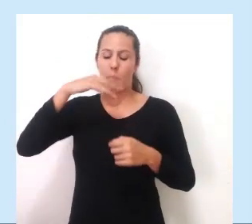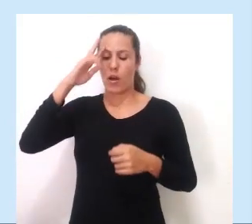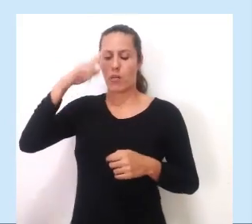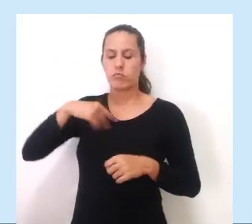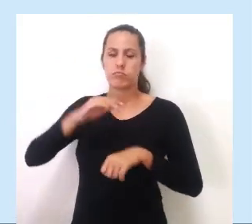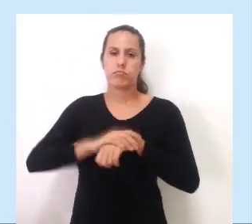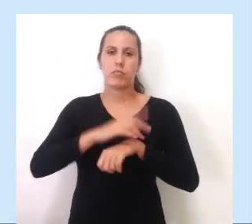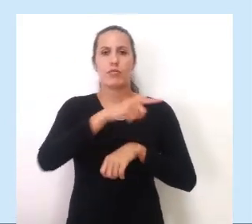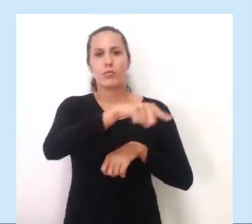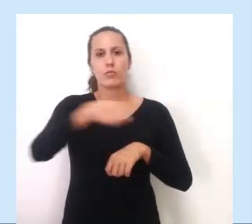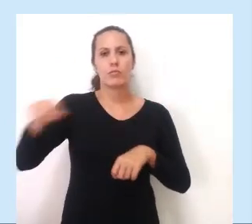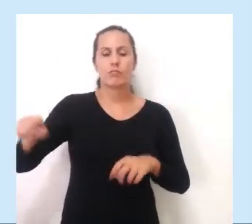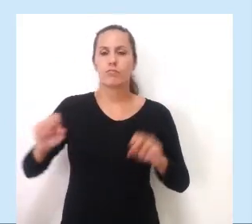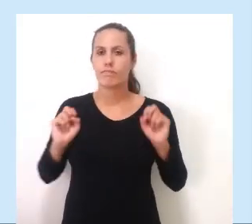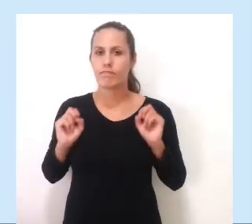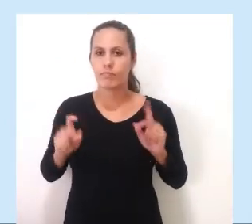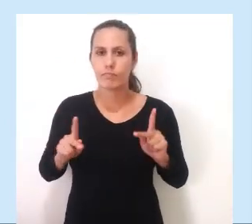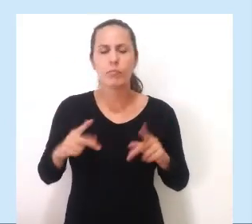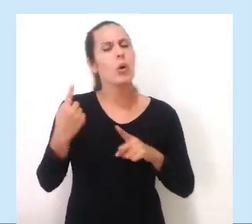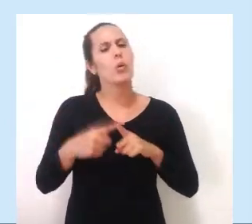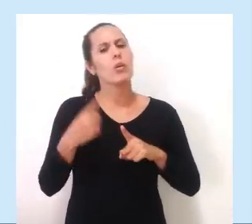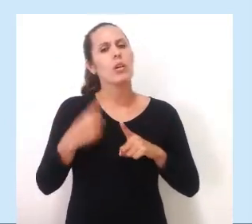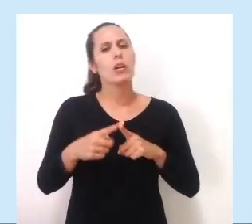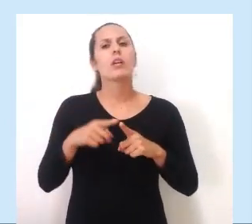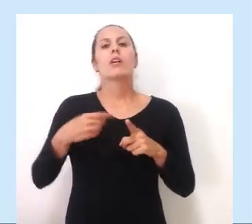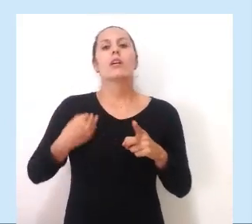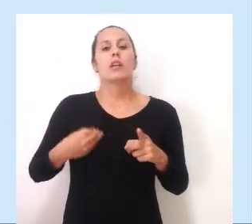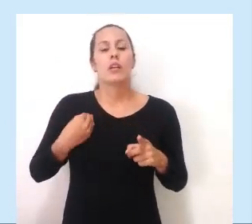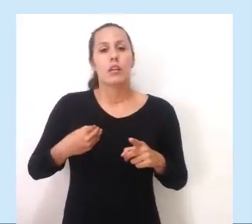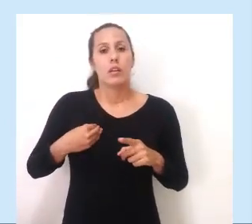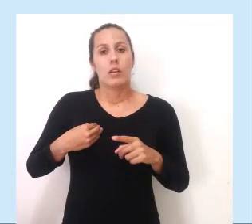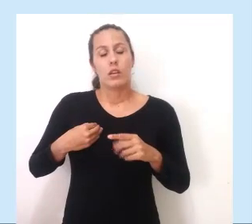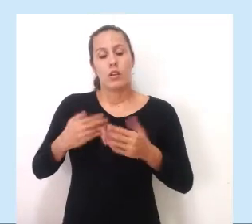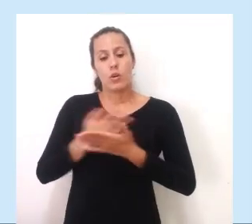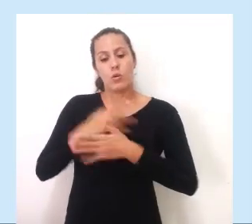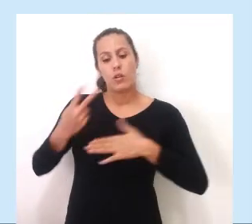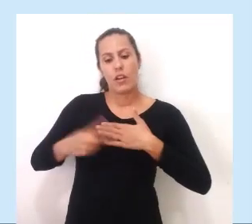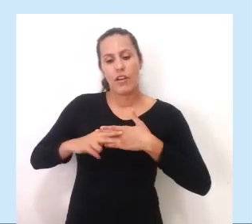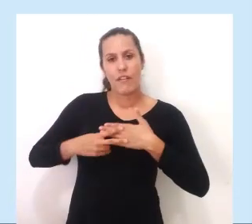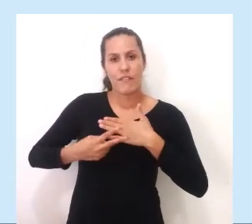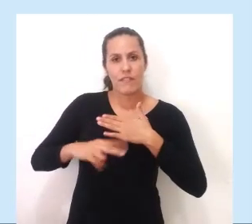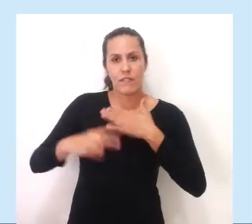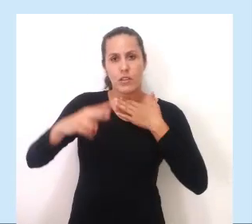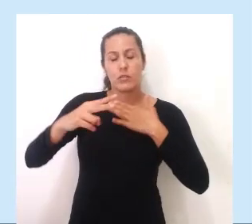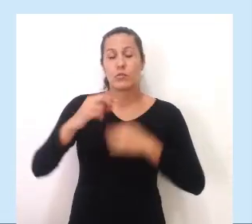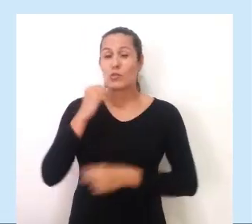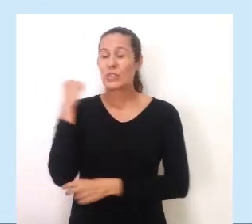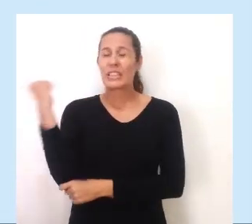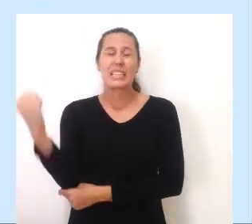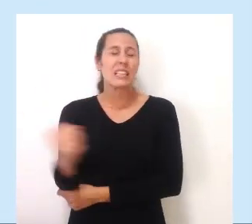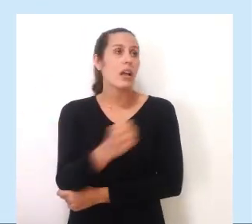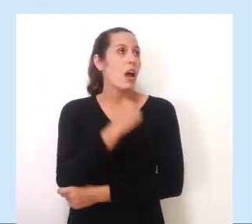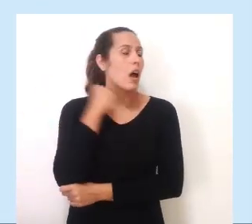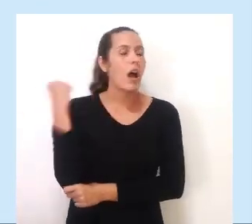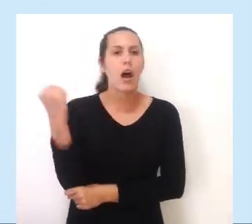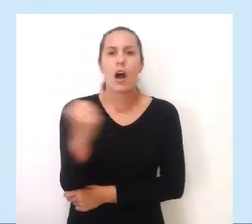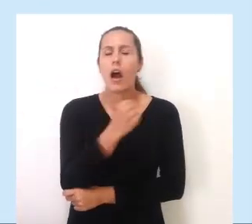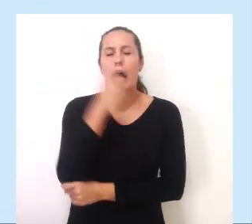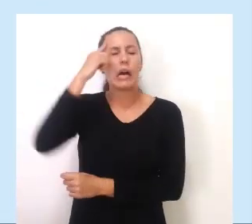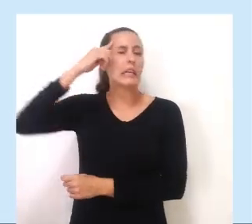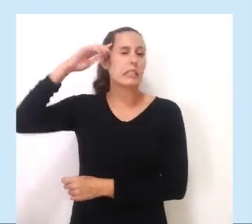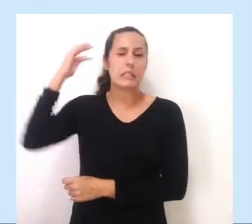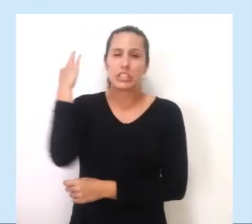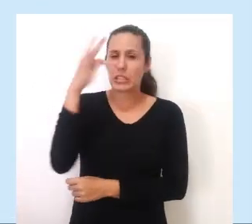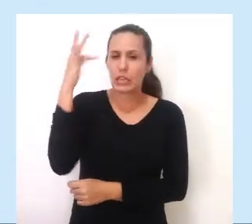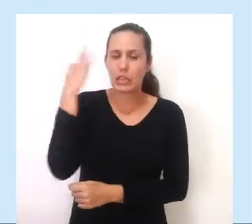estão fazendo mal a vocês mesmas. Por quê? Porque tem efeitos colaterais